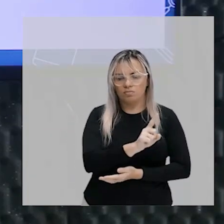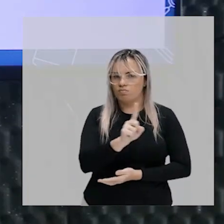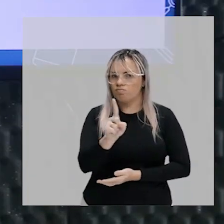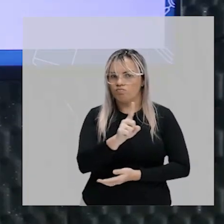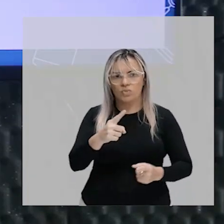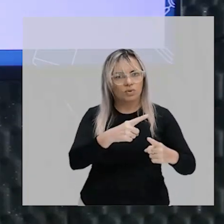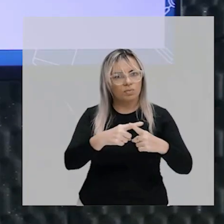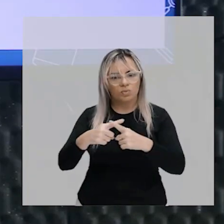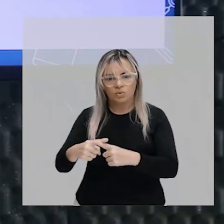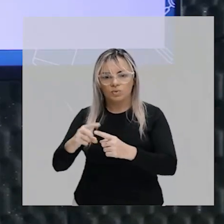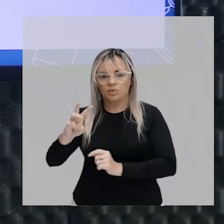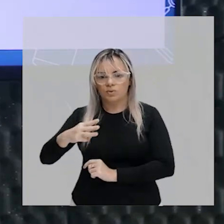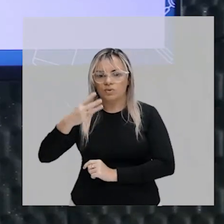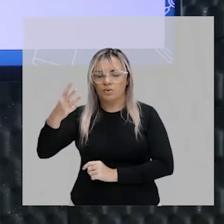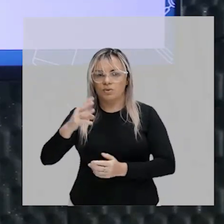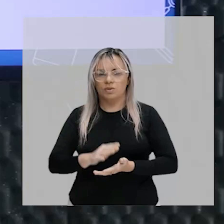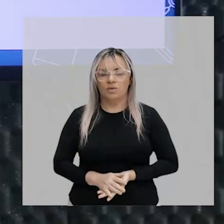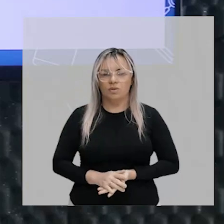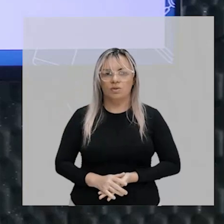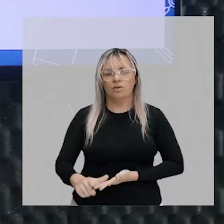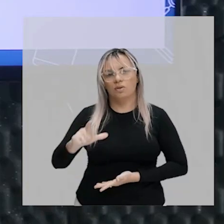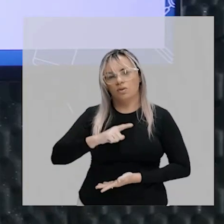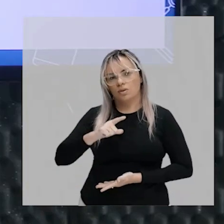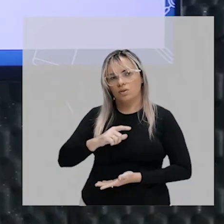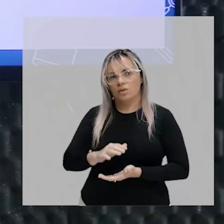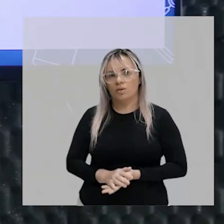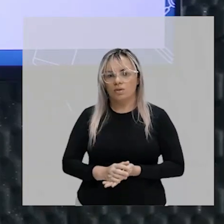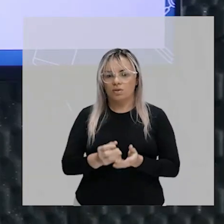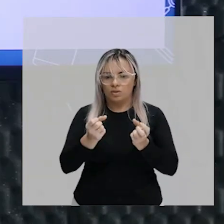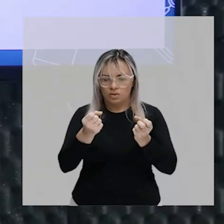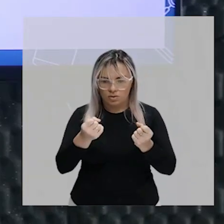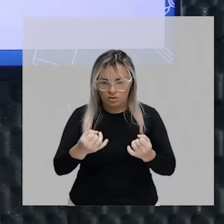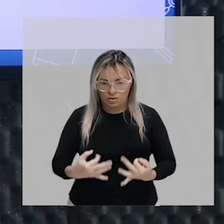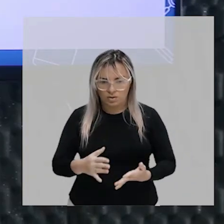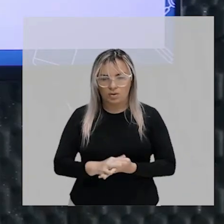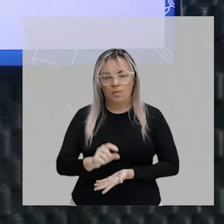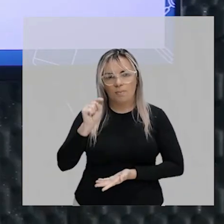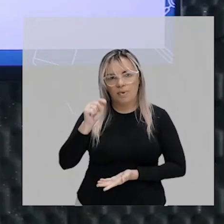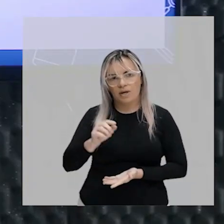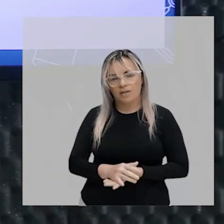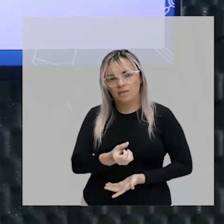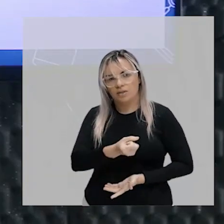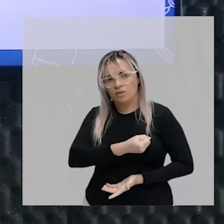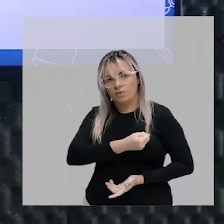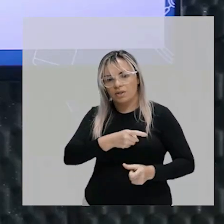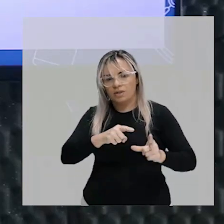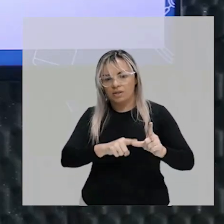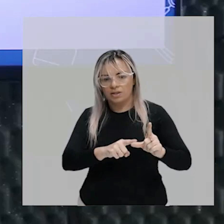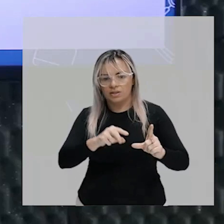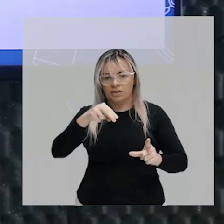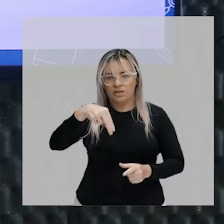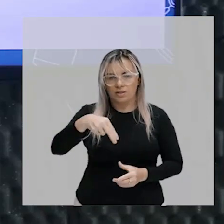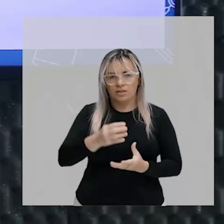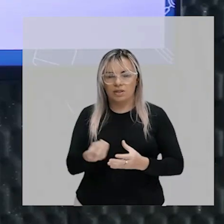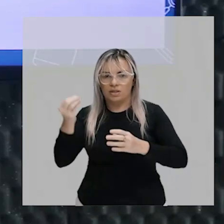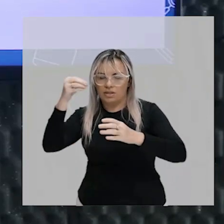múltiplo de 3 Então veja temos algumas condições aqui para esse para o n que faz parte desse Conjunto